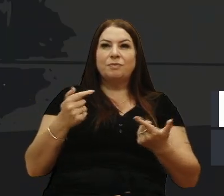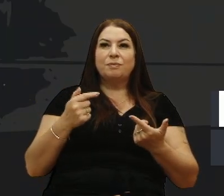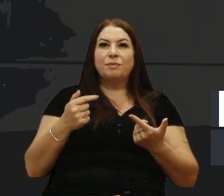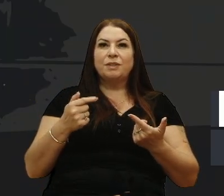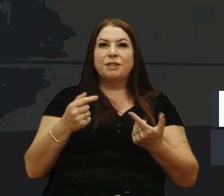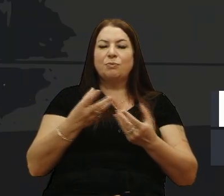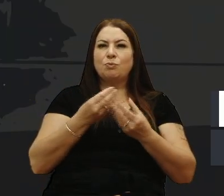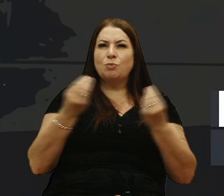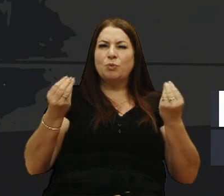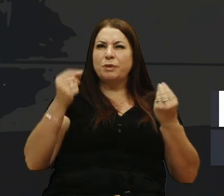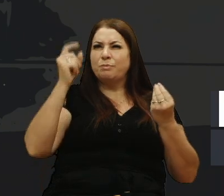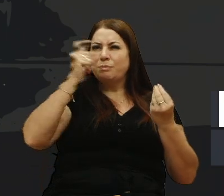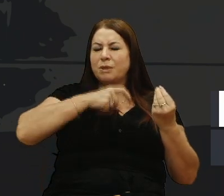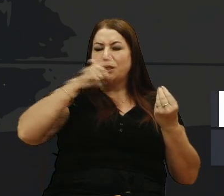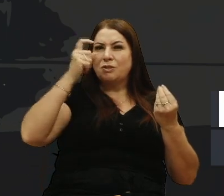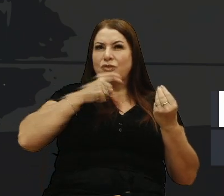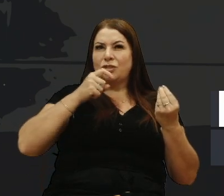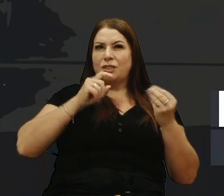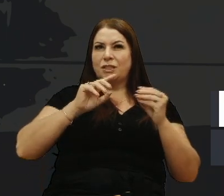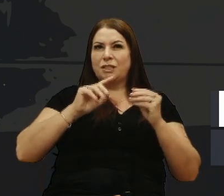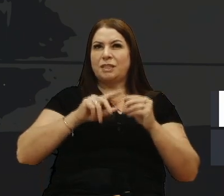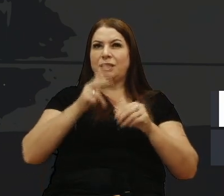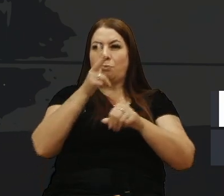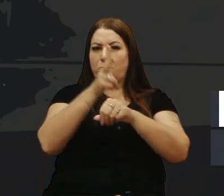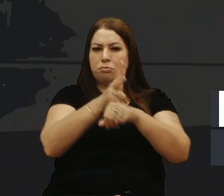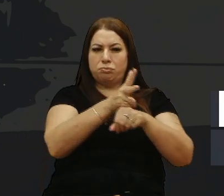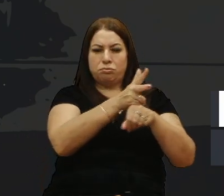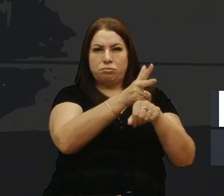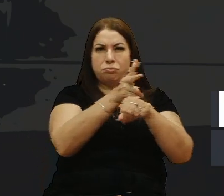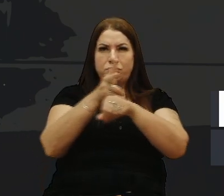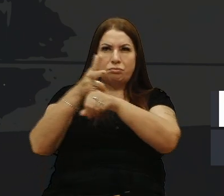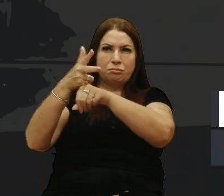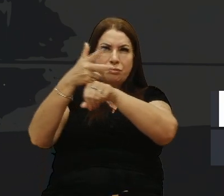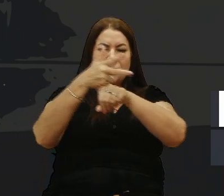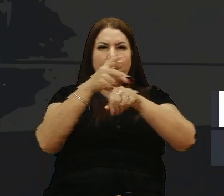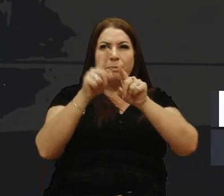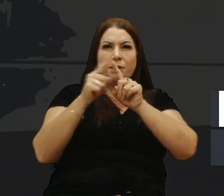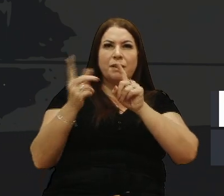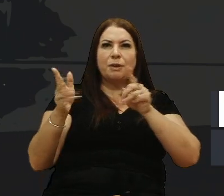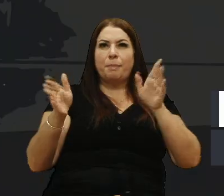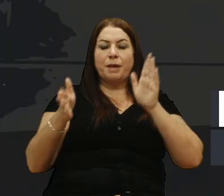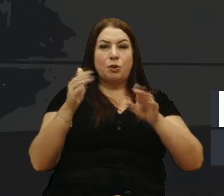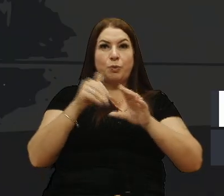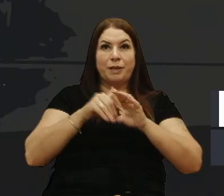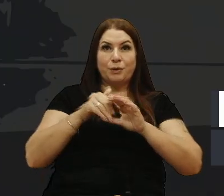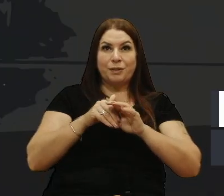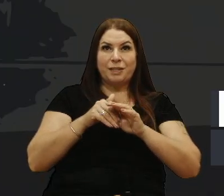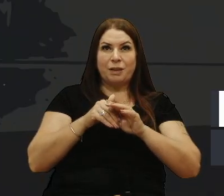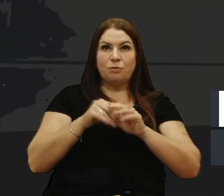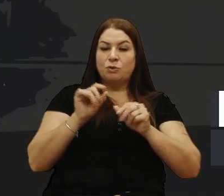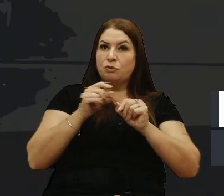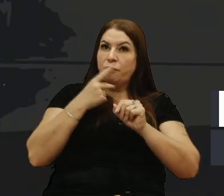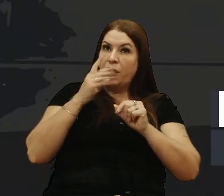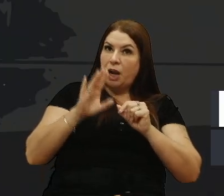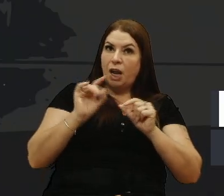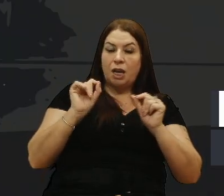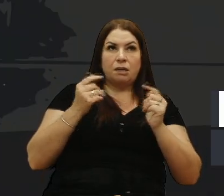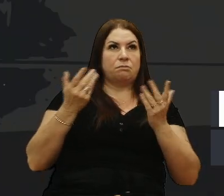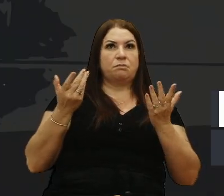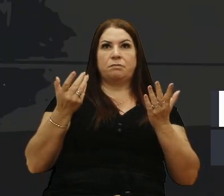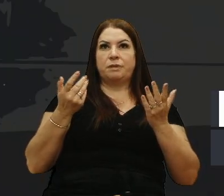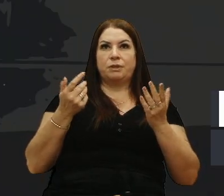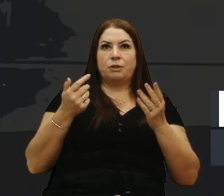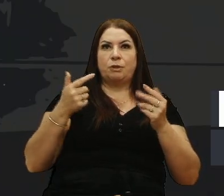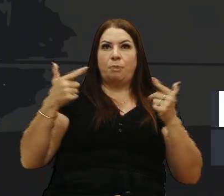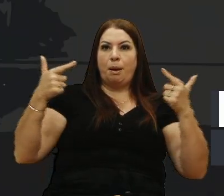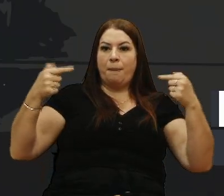das muitas mentiras. O cercamento eletrônico, que era só cercamento eletrônico durante o período eleitoral, se tu falasse sobre os